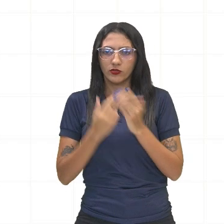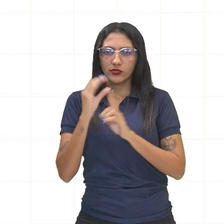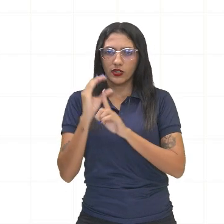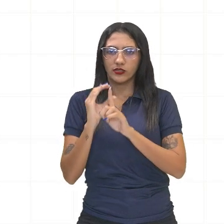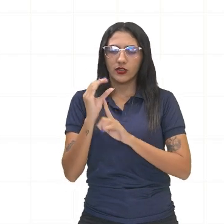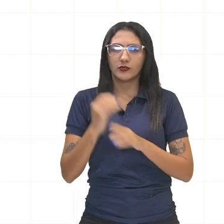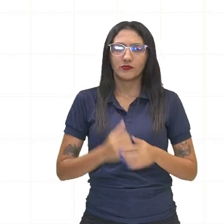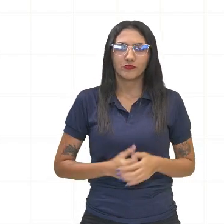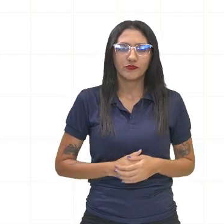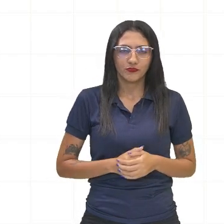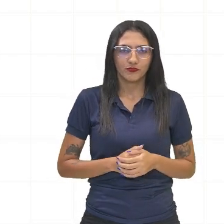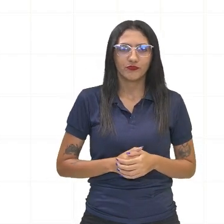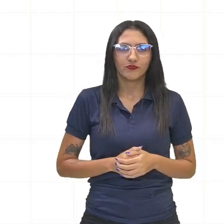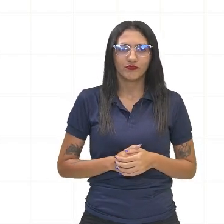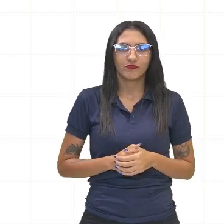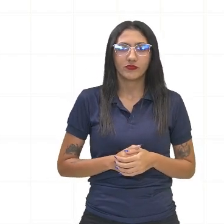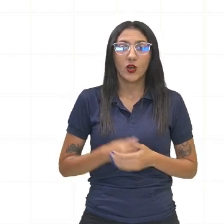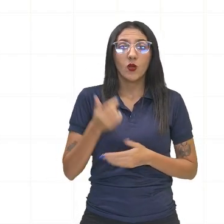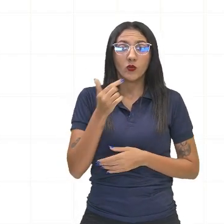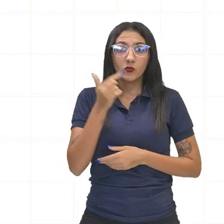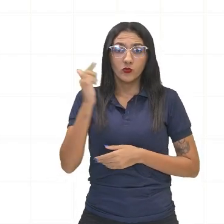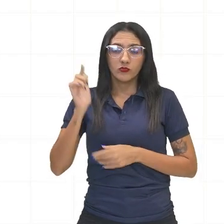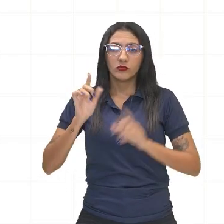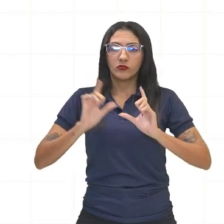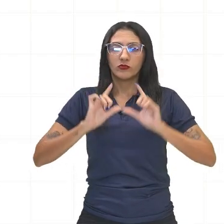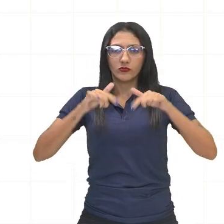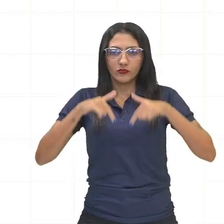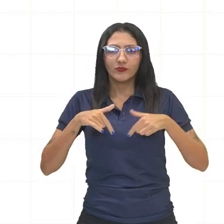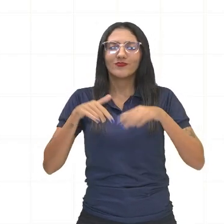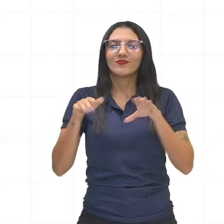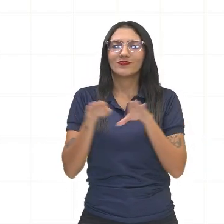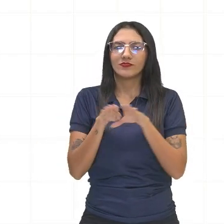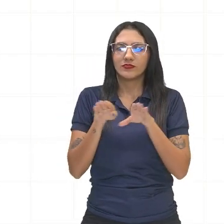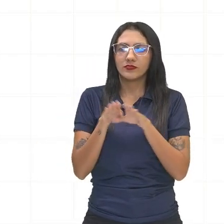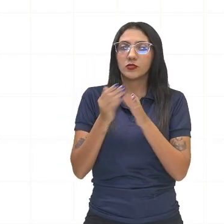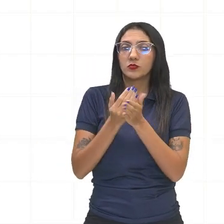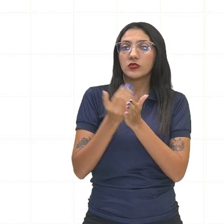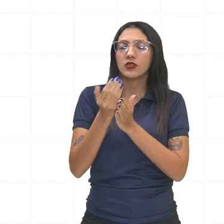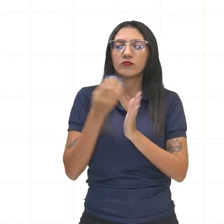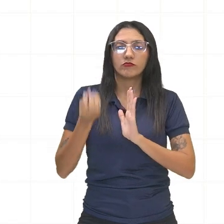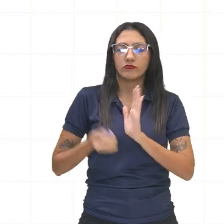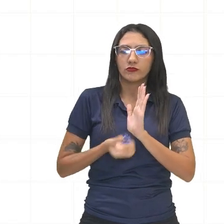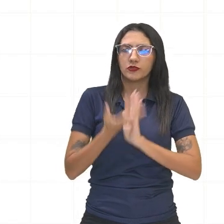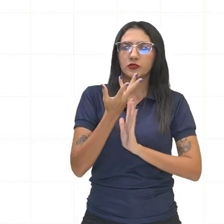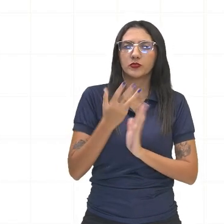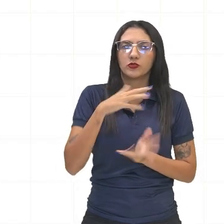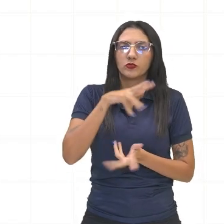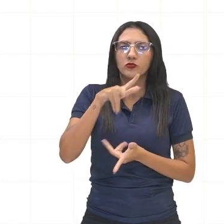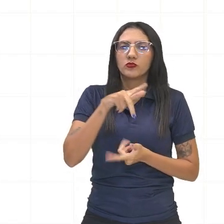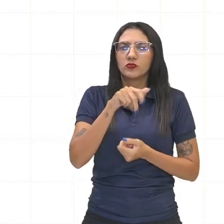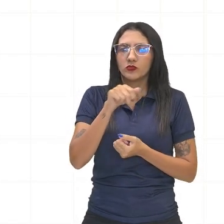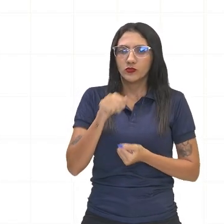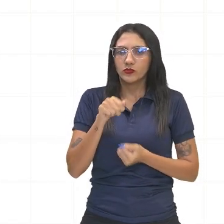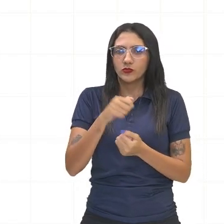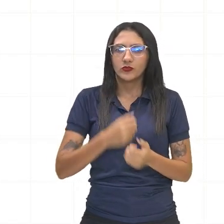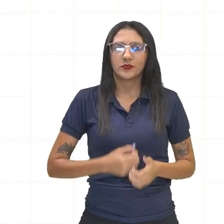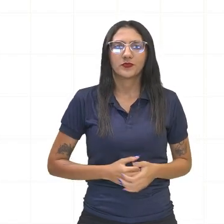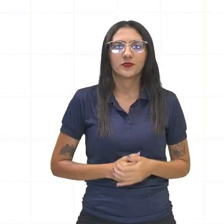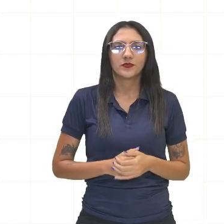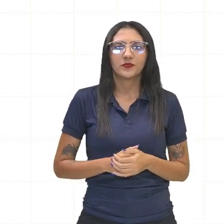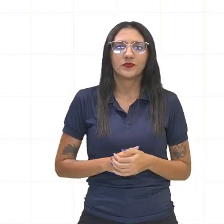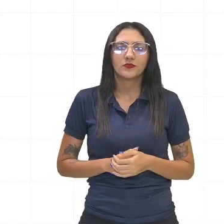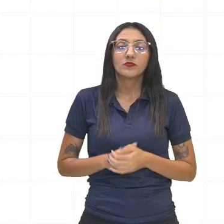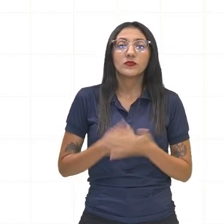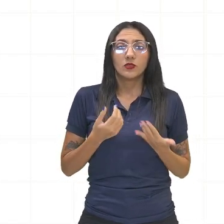judeus começaram, então, a contar o tempo a partir da criação do mundo. Para eles,